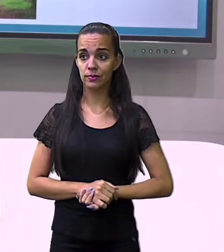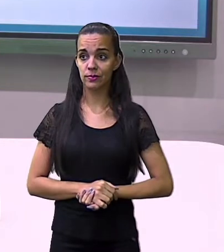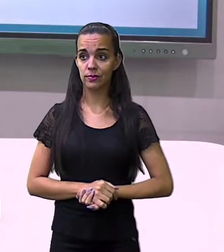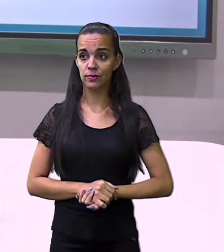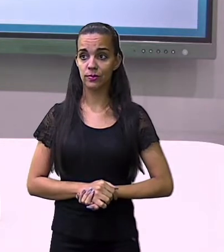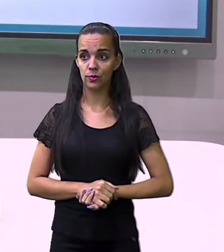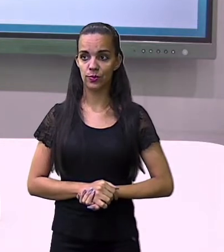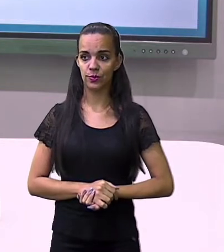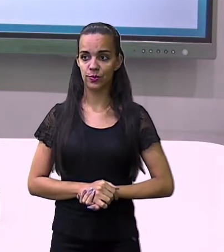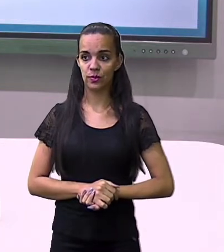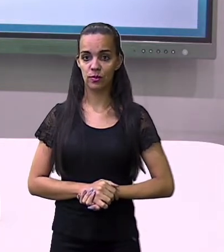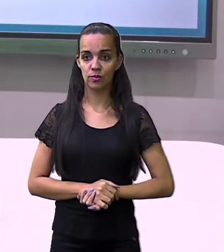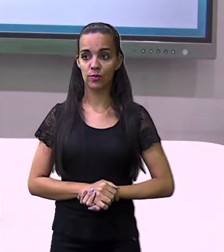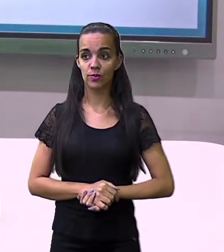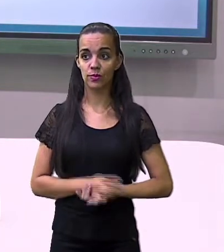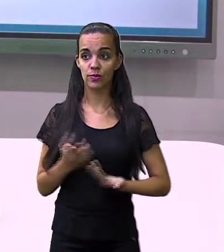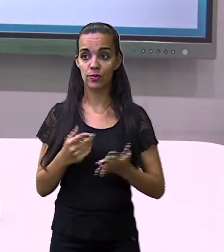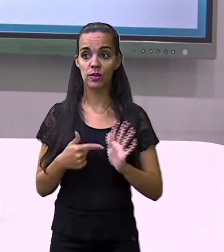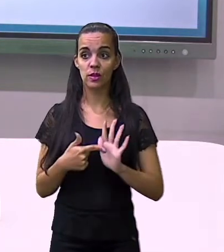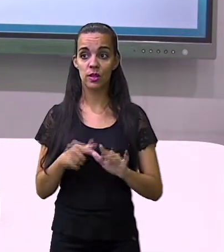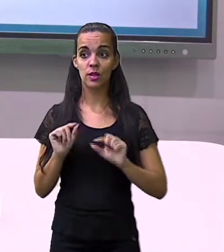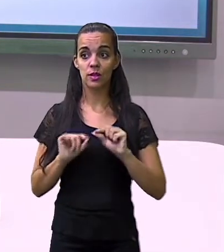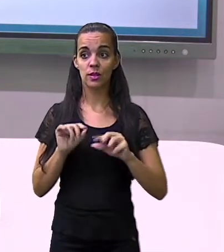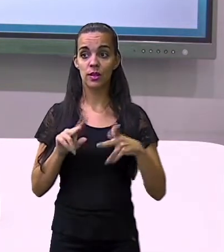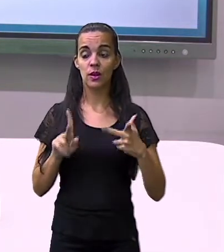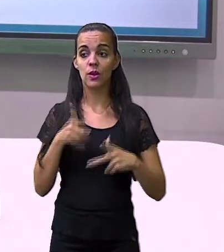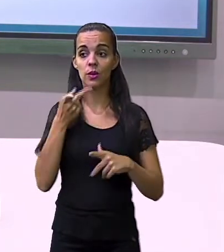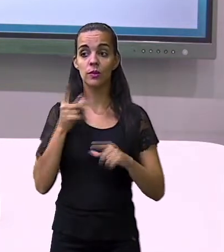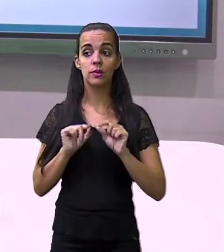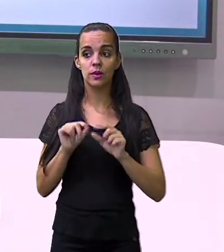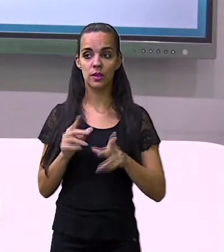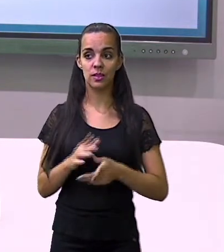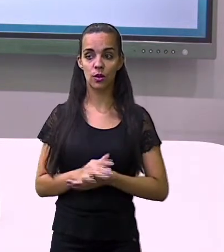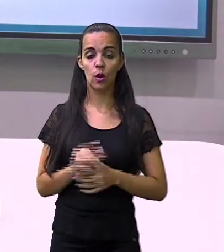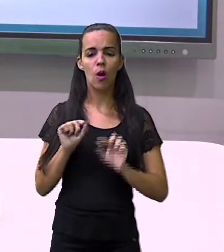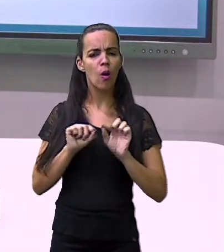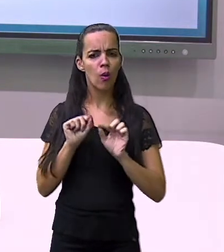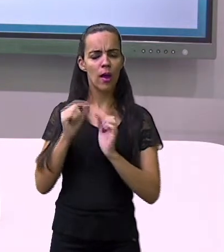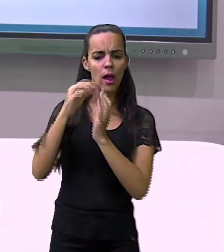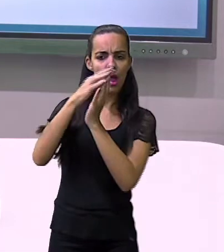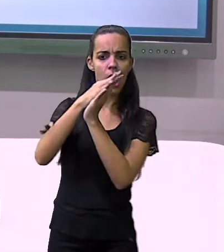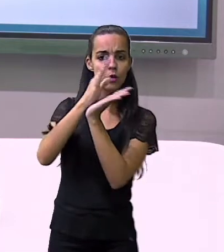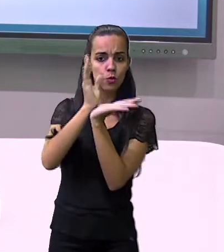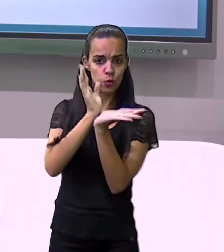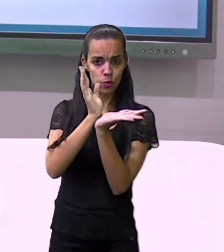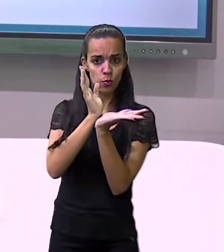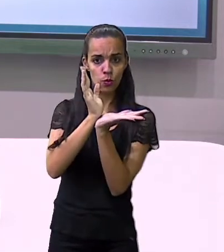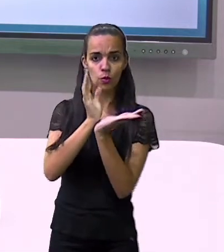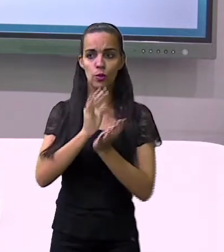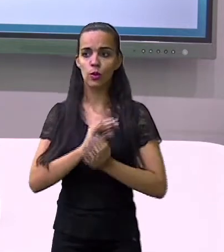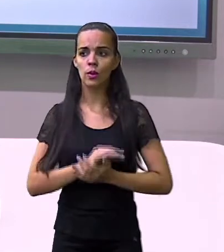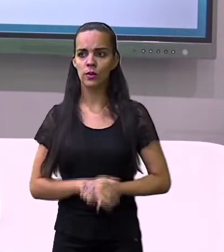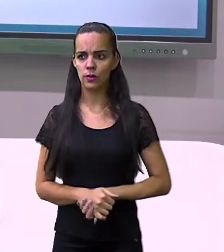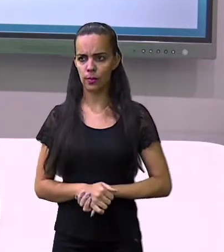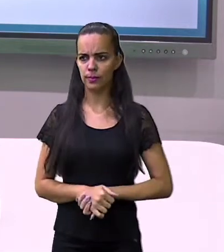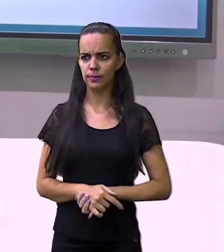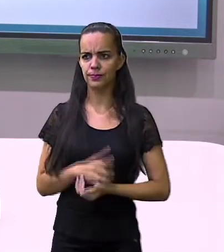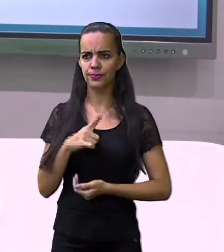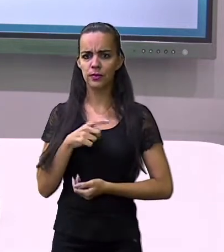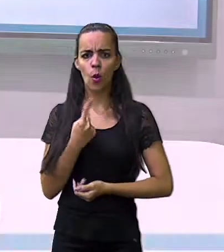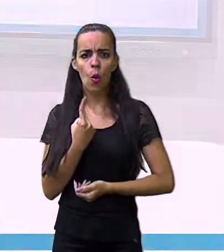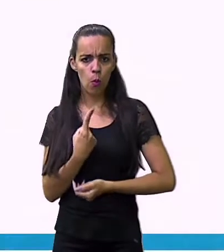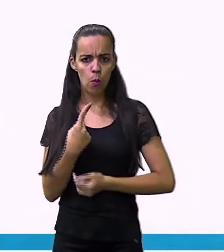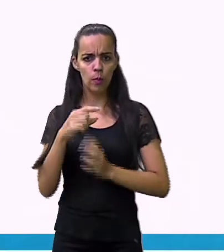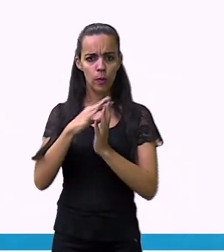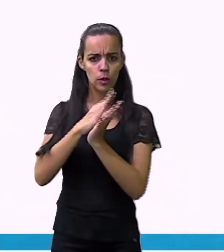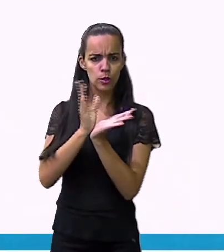Vamos mudar aqui, ó, para um próximo, que agora nós vamos falar um pouquinho das sombras. Então, uma sombra,